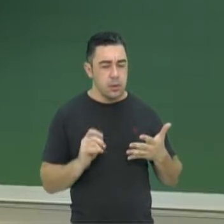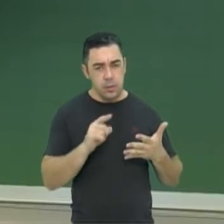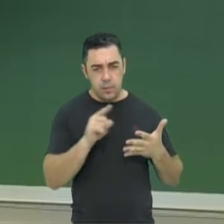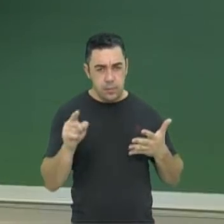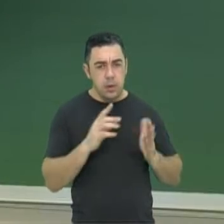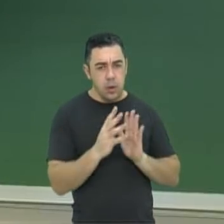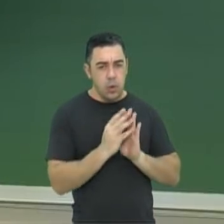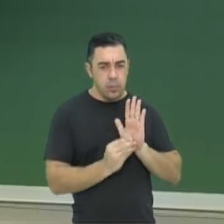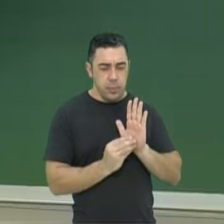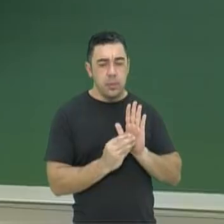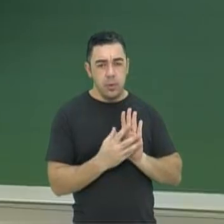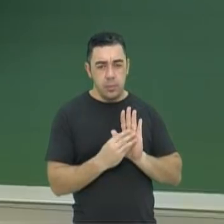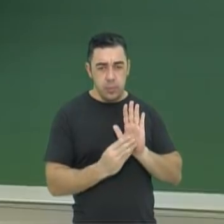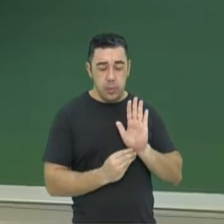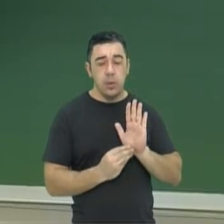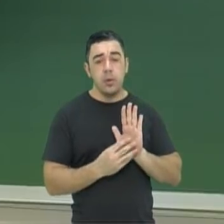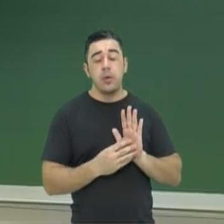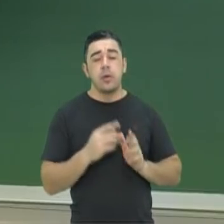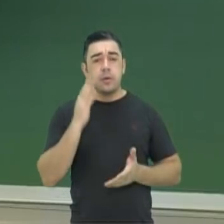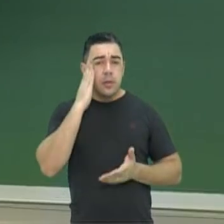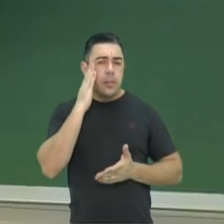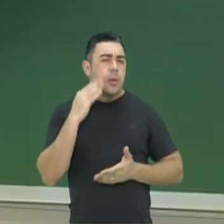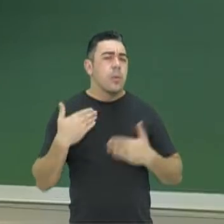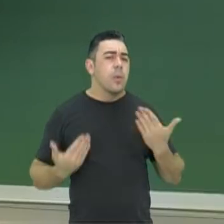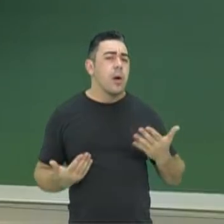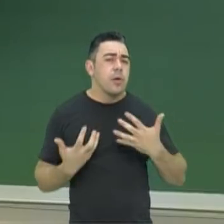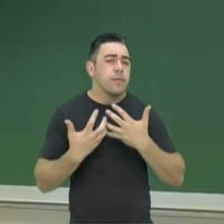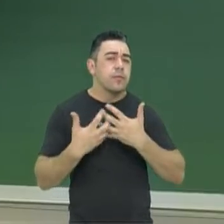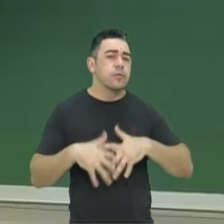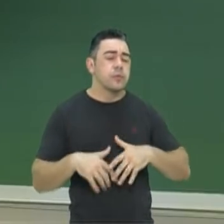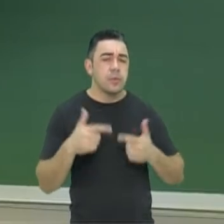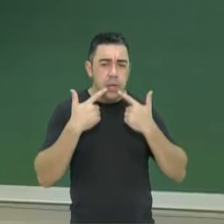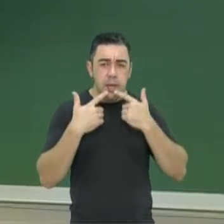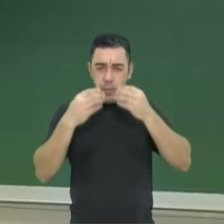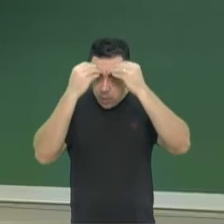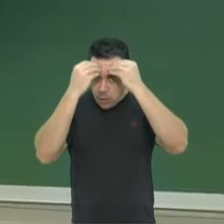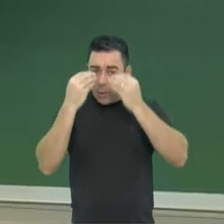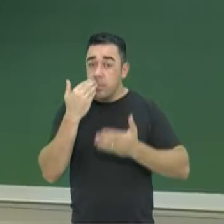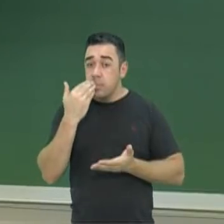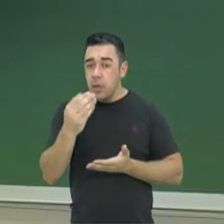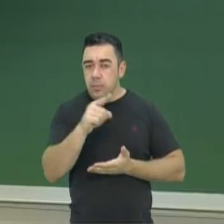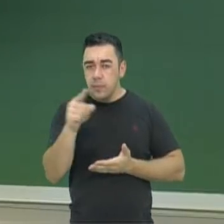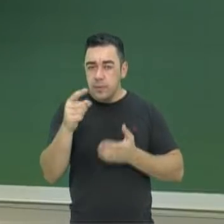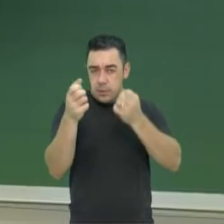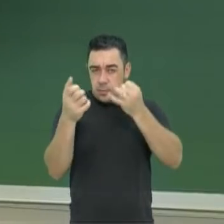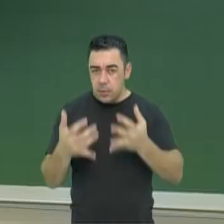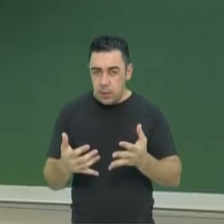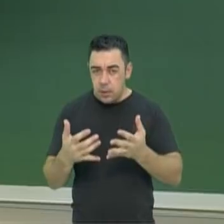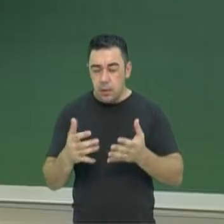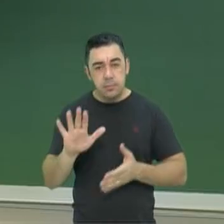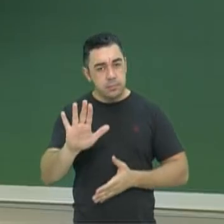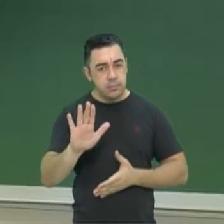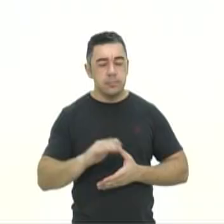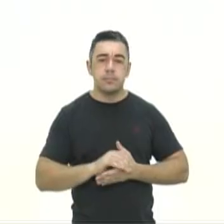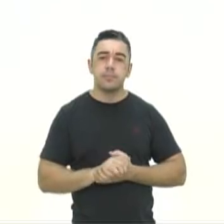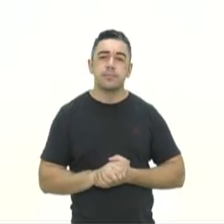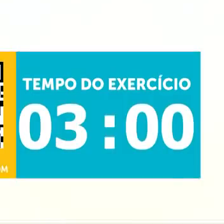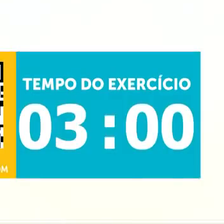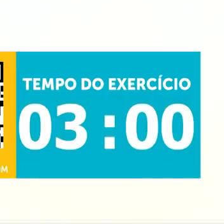disso. Sabendo dessa afirmação, qual é a função de linguagem? E vou pedir para você explicar e eu já volto.